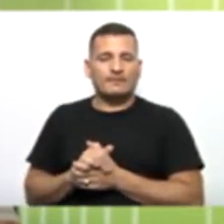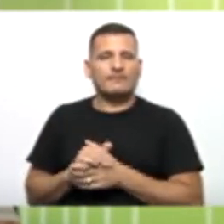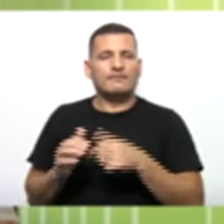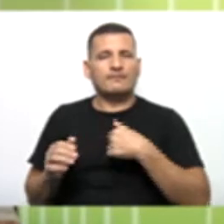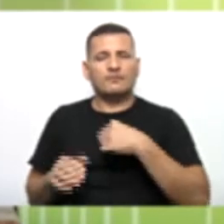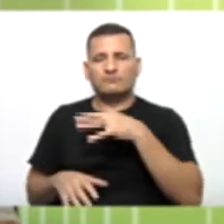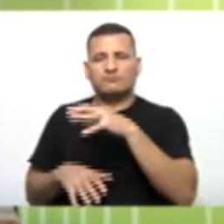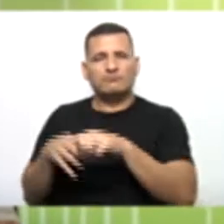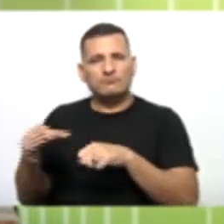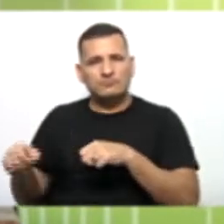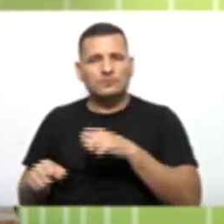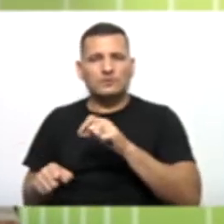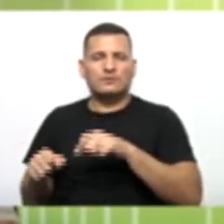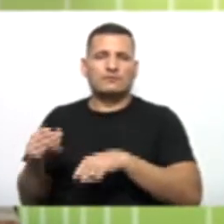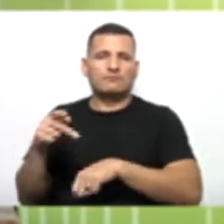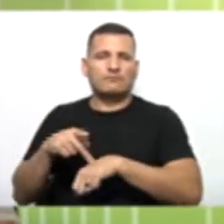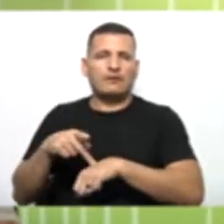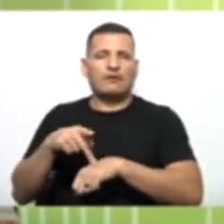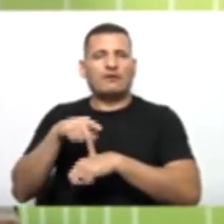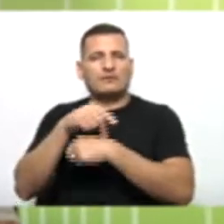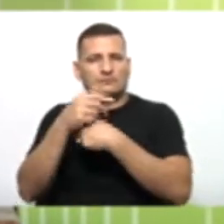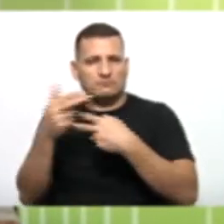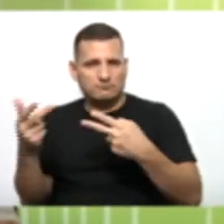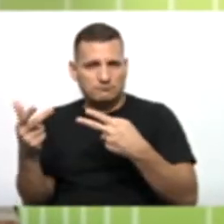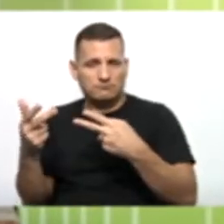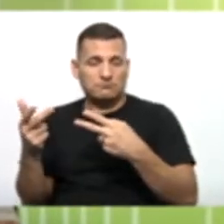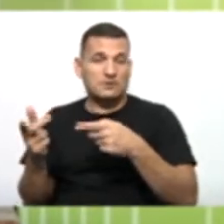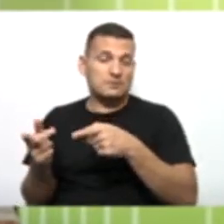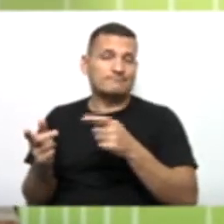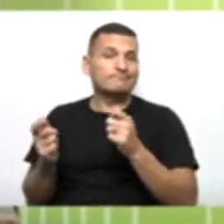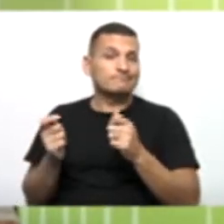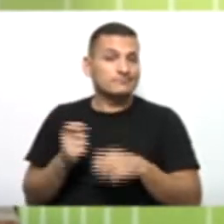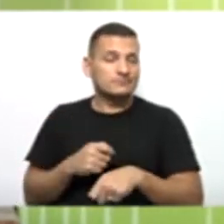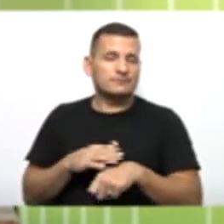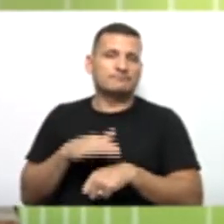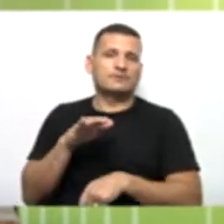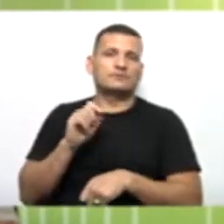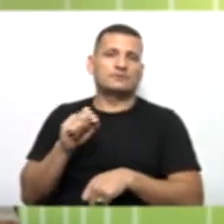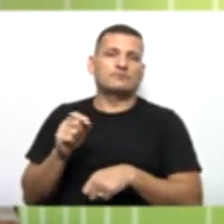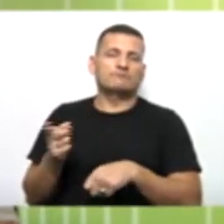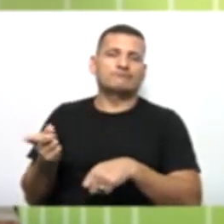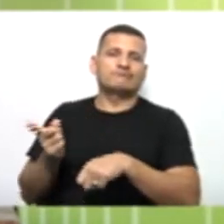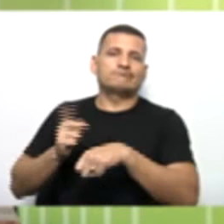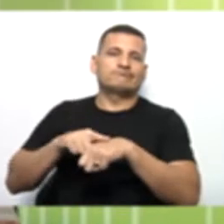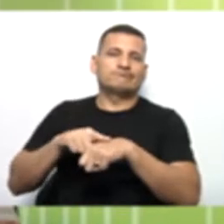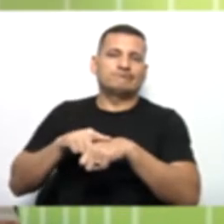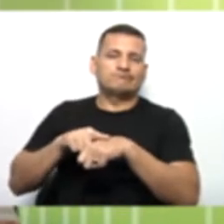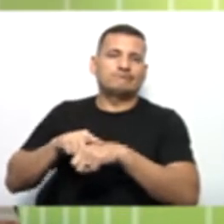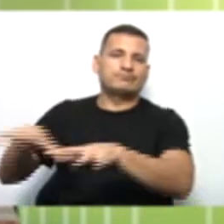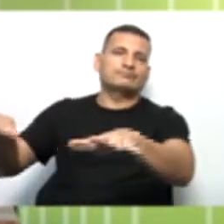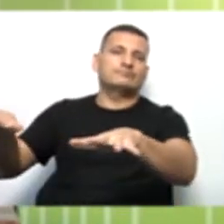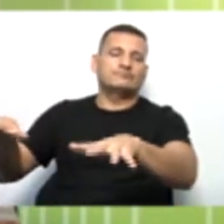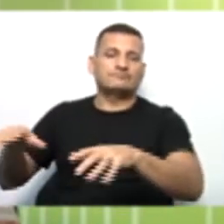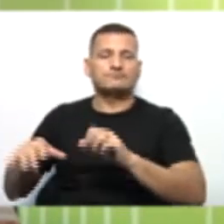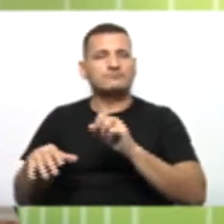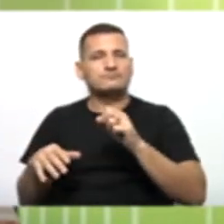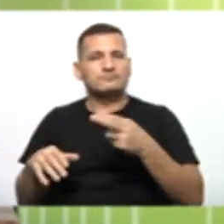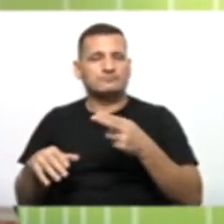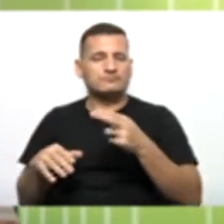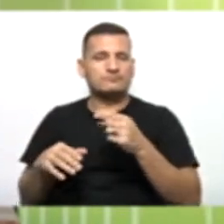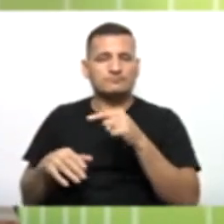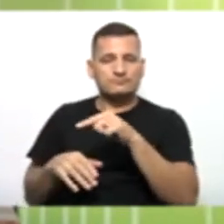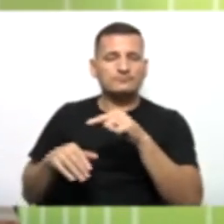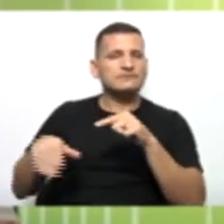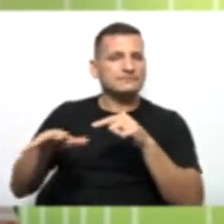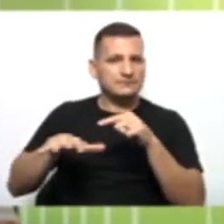carvão, se eu retiro minérios, eles têm uma possibilidade muito maior de contaminar aquele meio ambiente. A mesma coisa, se eu lanço no meio ambiente